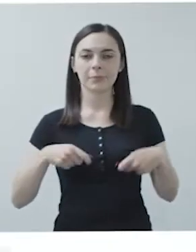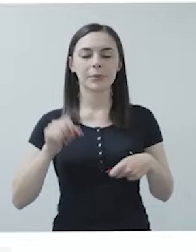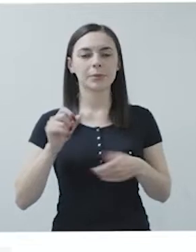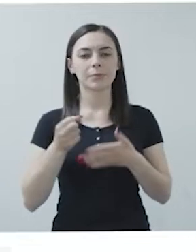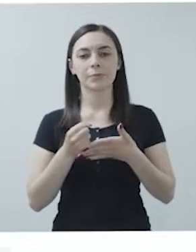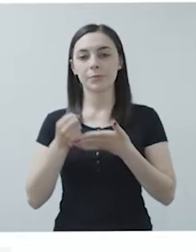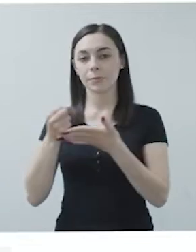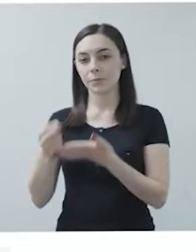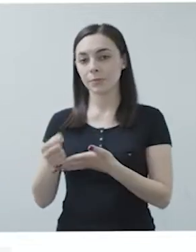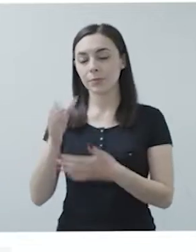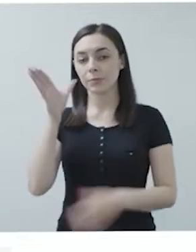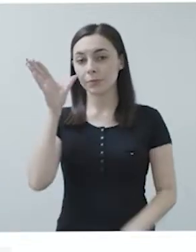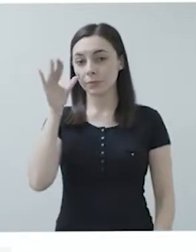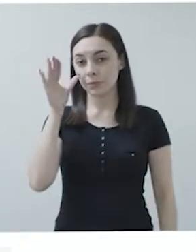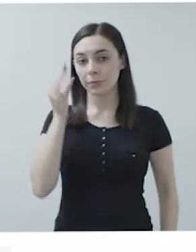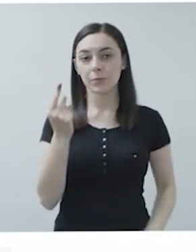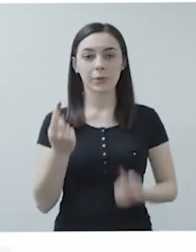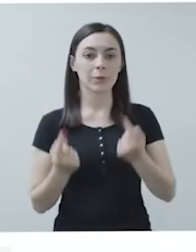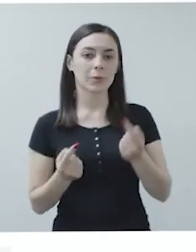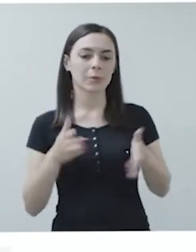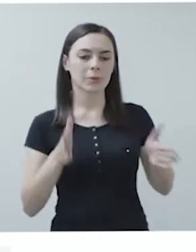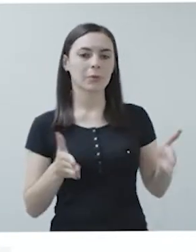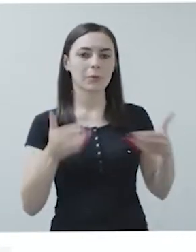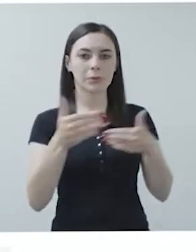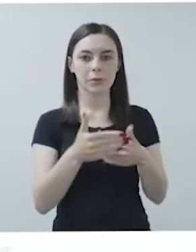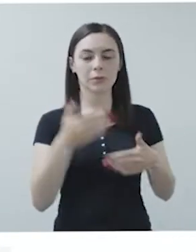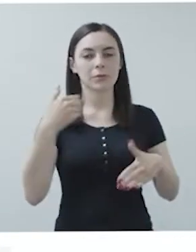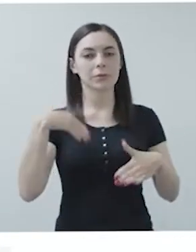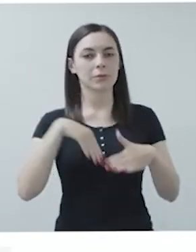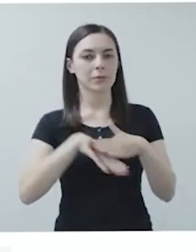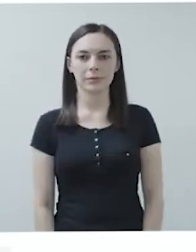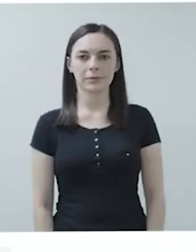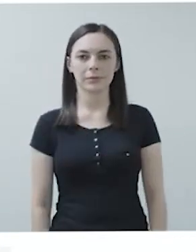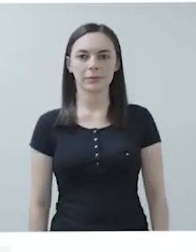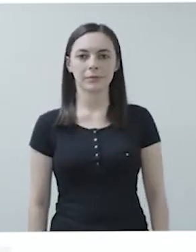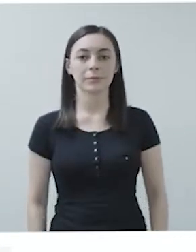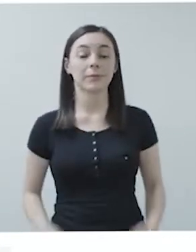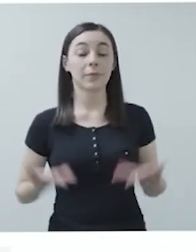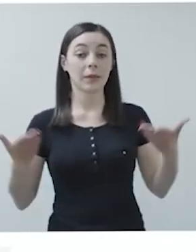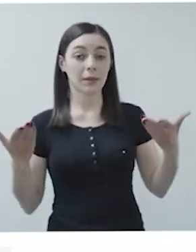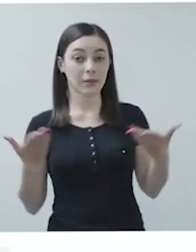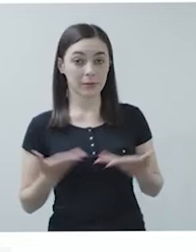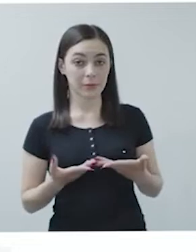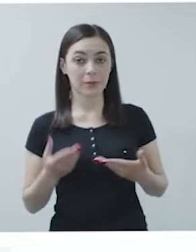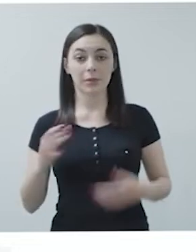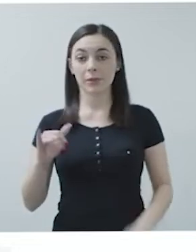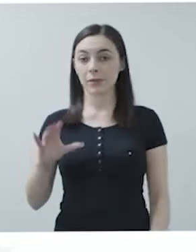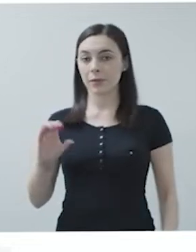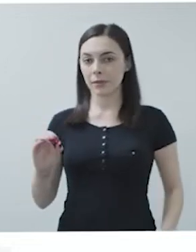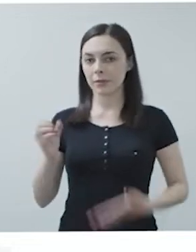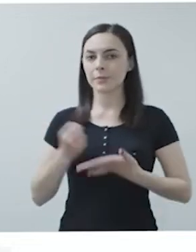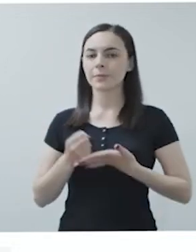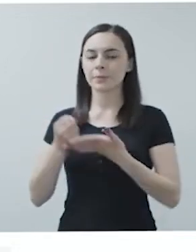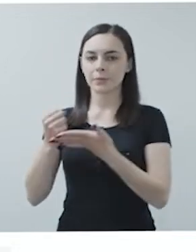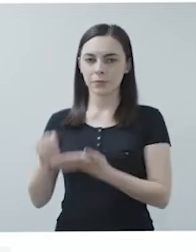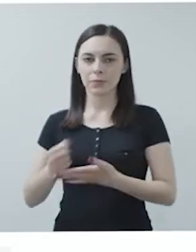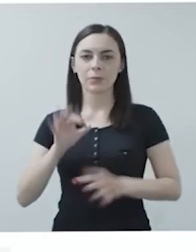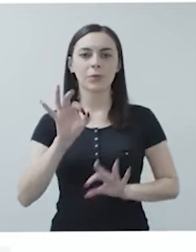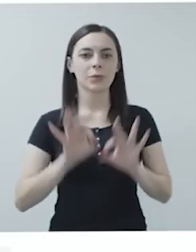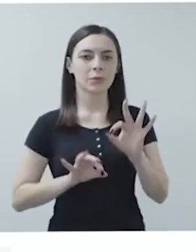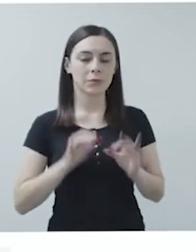ajuda para saber em qual caixa guardar cada um. Então agora vamos ajudar o Caio